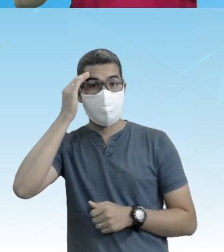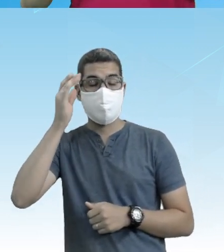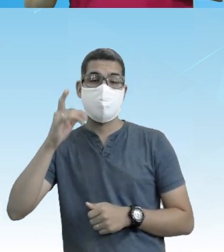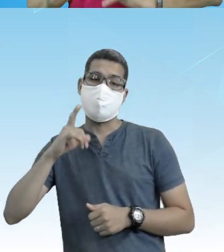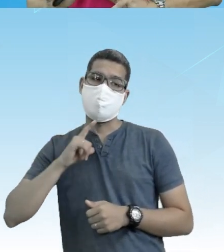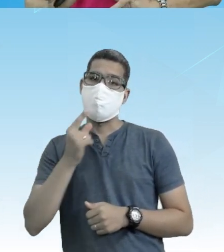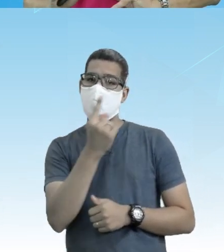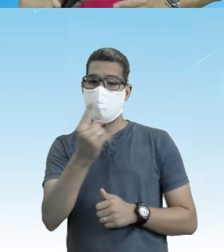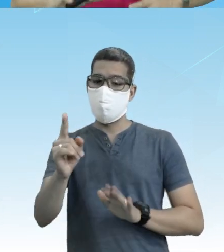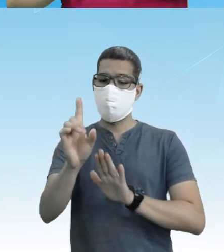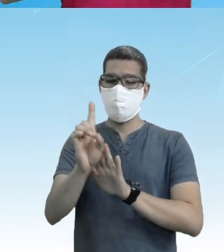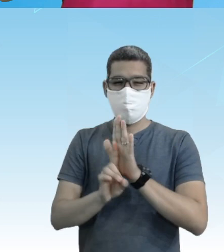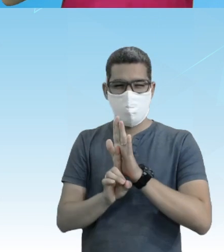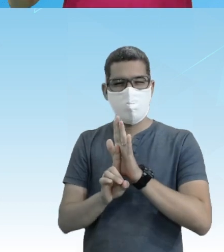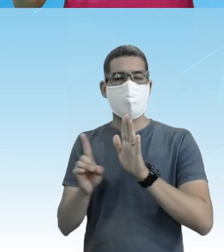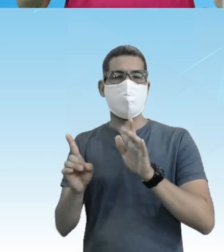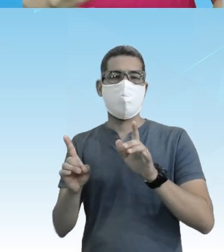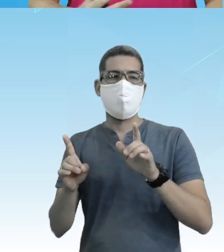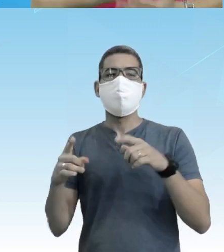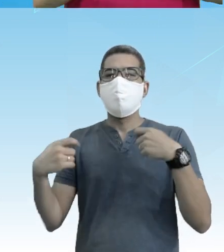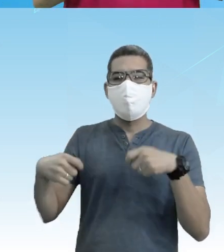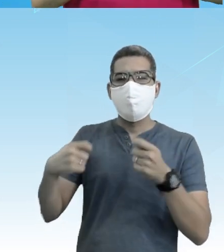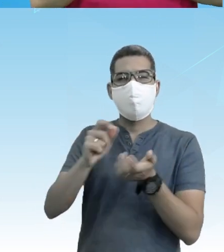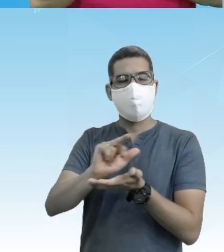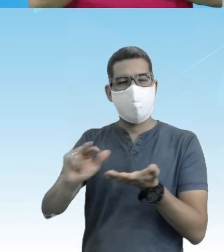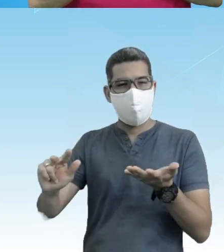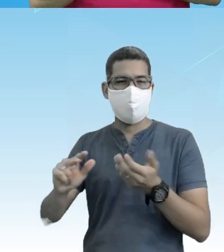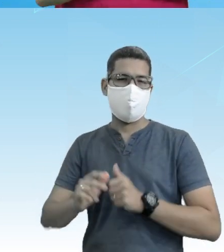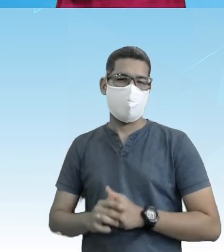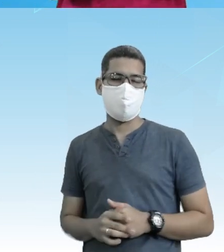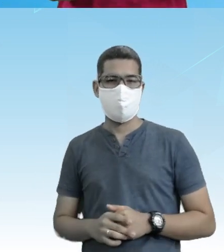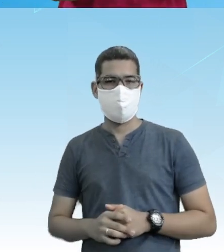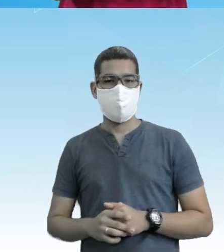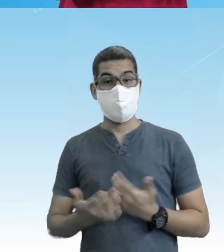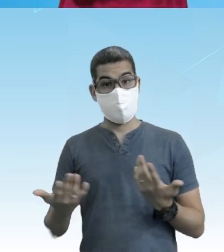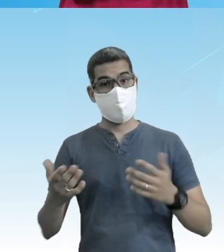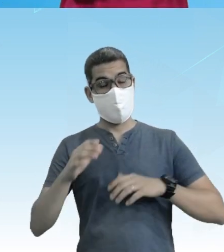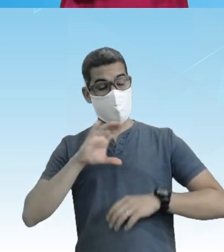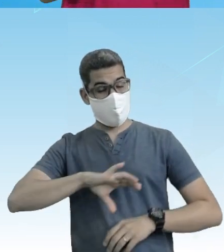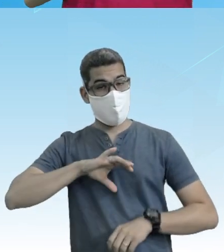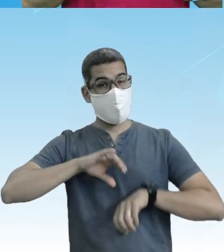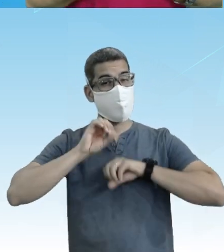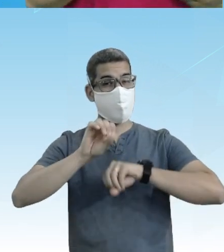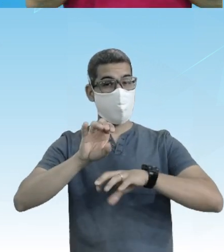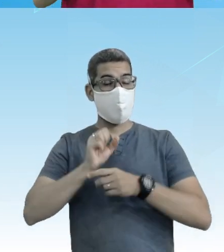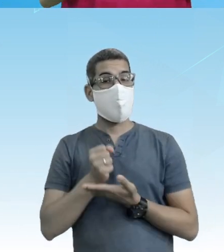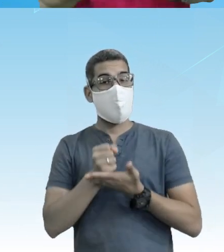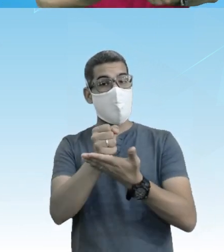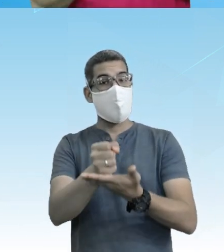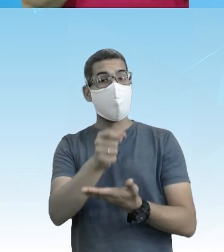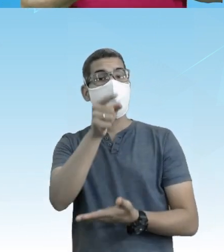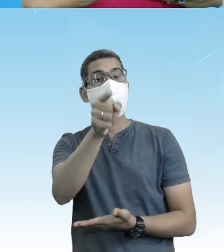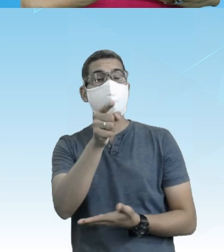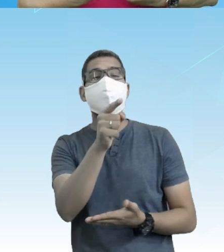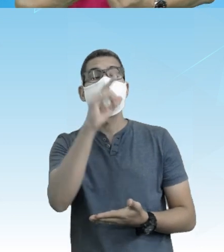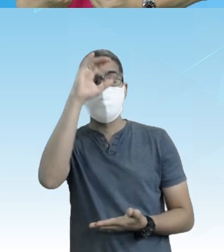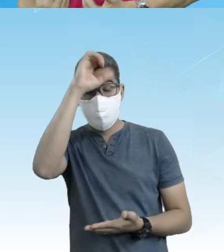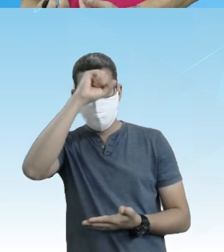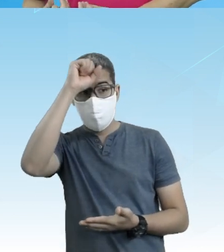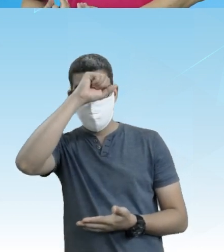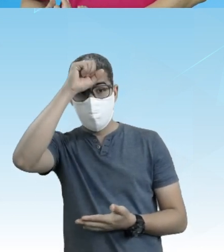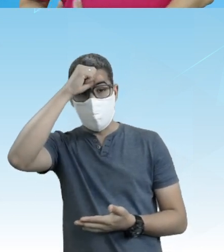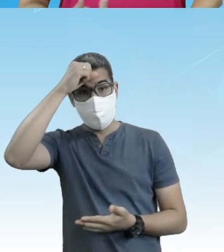e deveres. E o ensino da língua portuguesa, ele está aí para munir você, a mim,